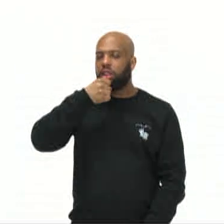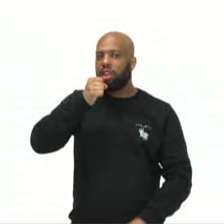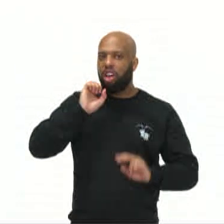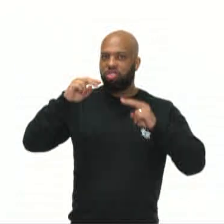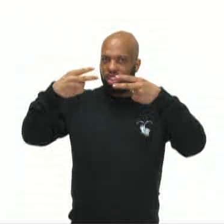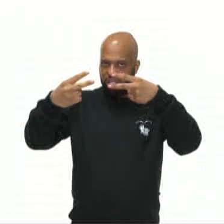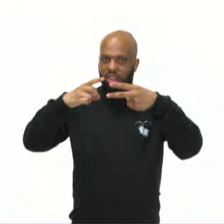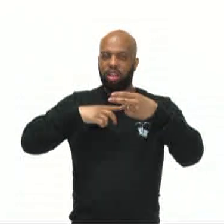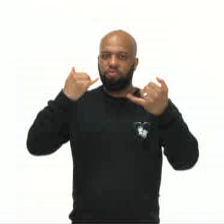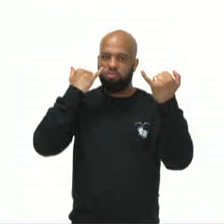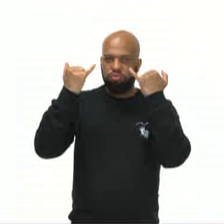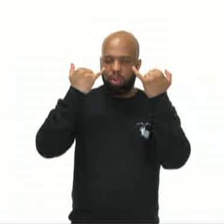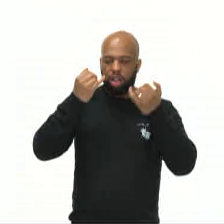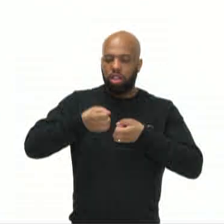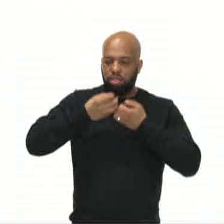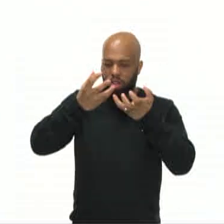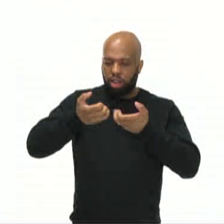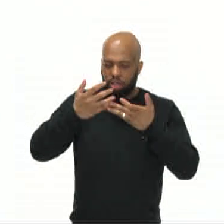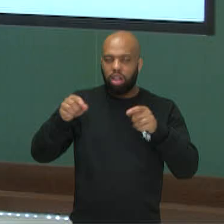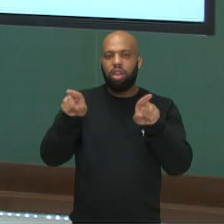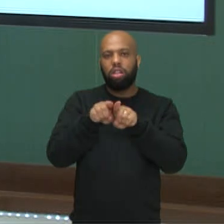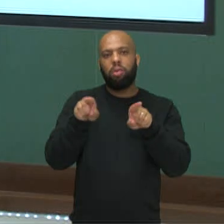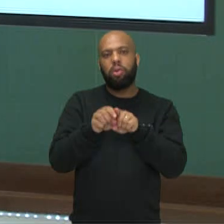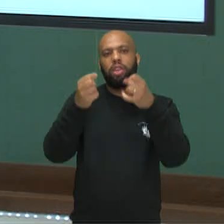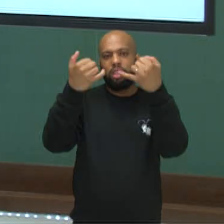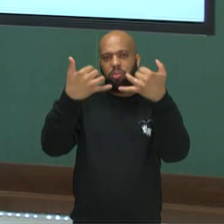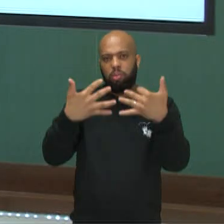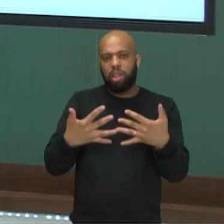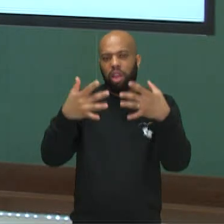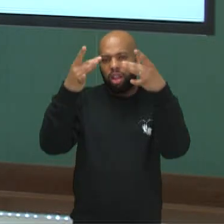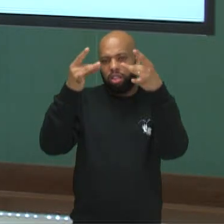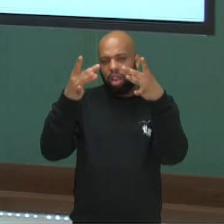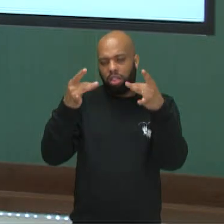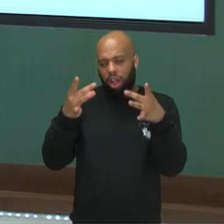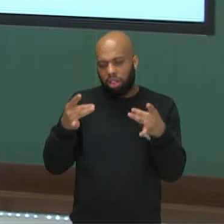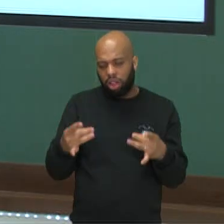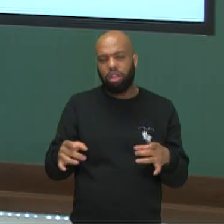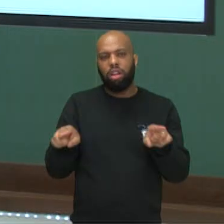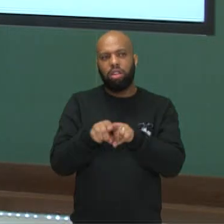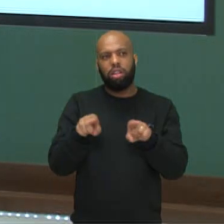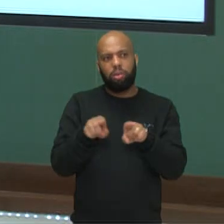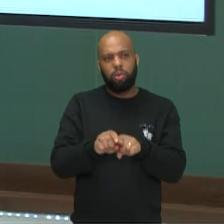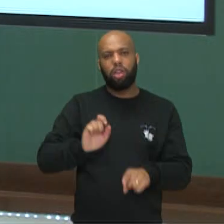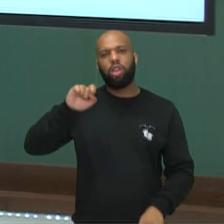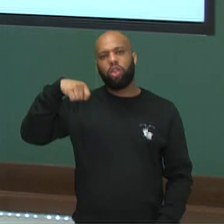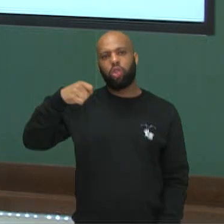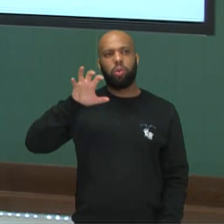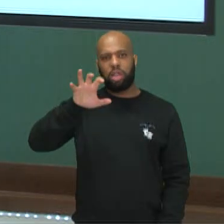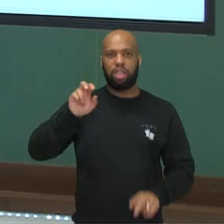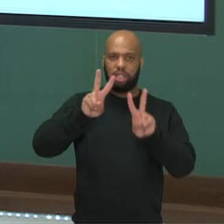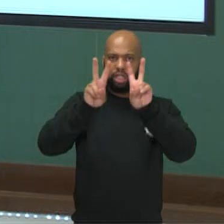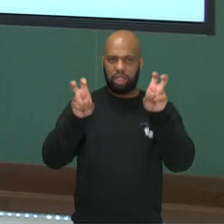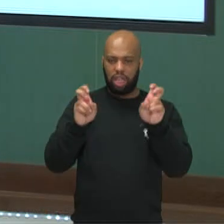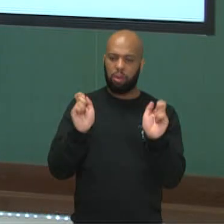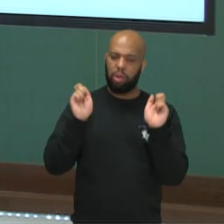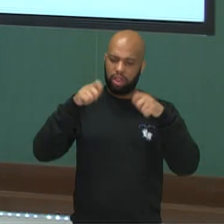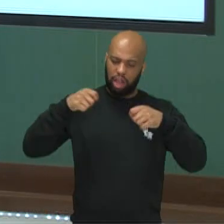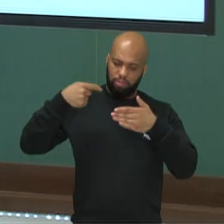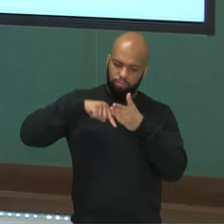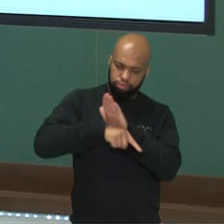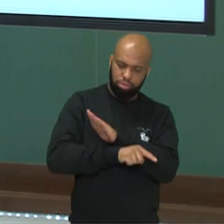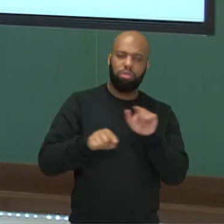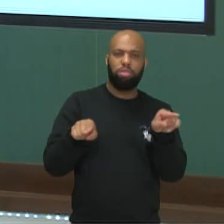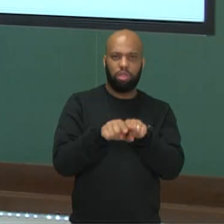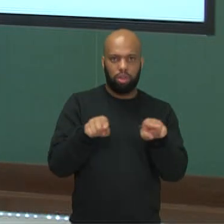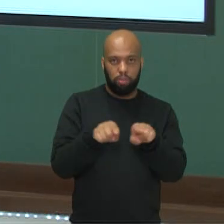uma matéria que vai minuciosamente trabalhar com mais detalhes esta questão e você se aprofundar